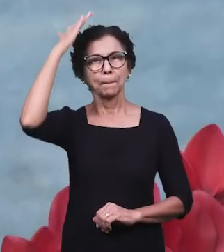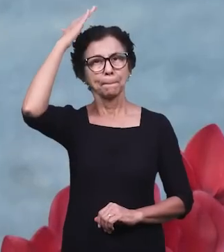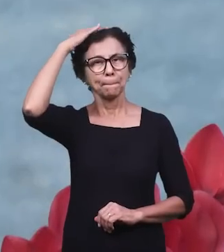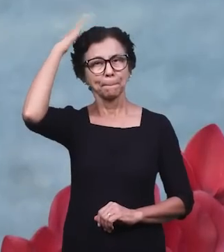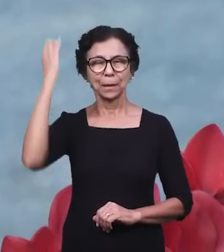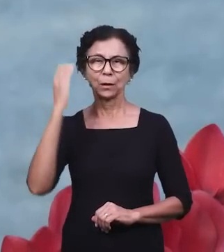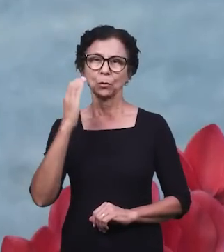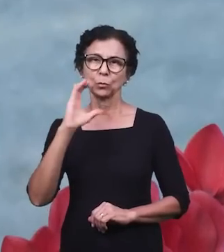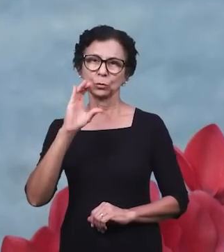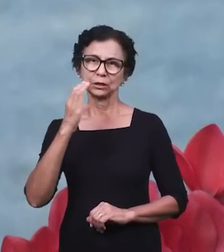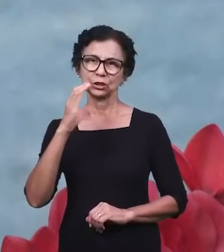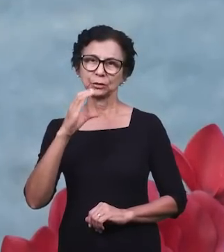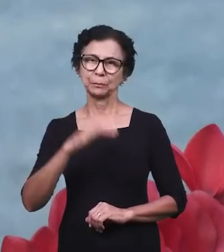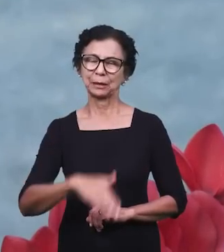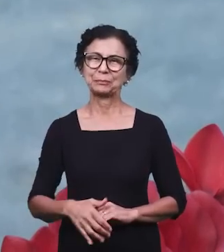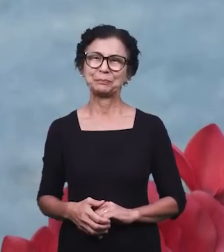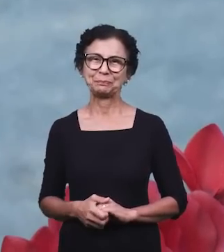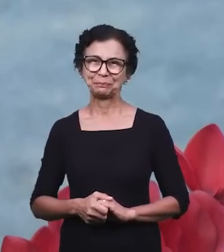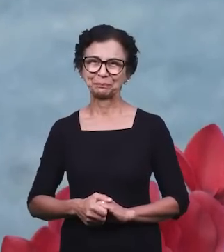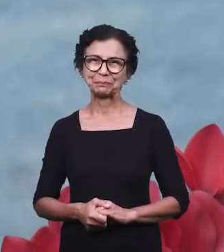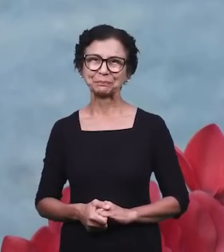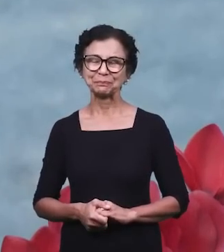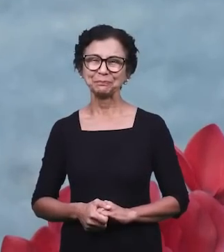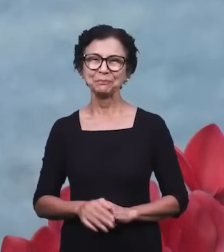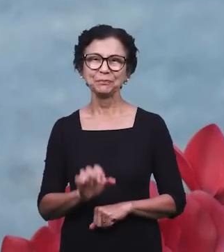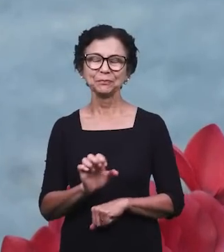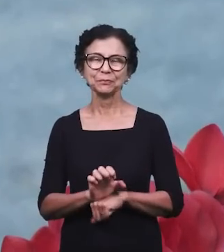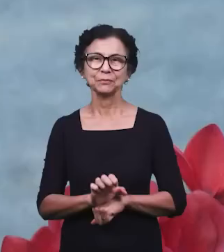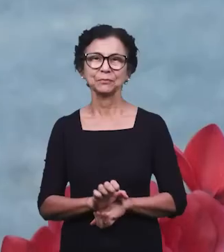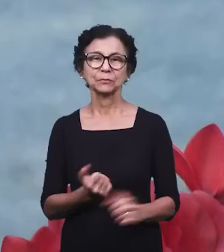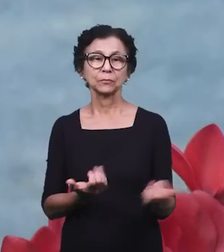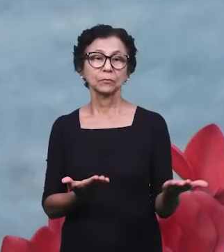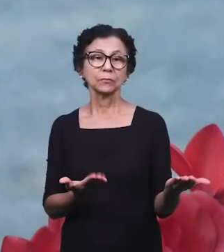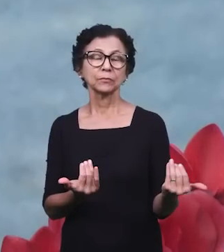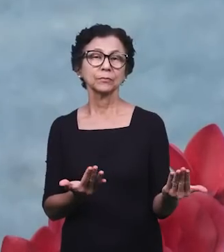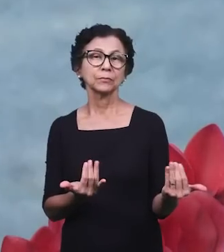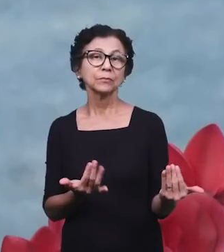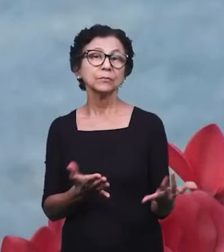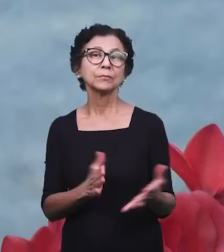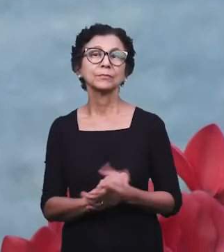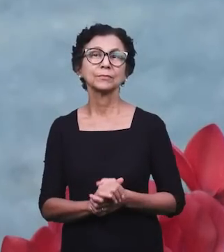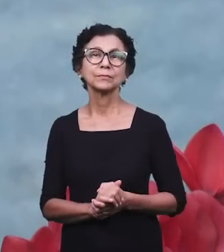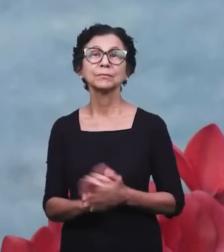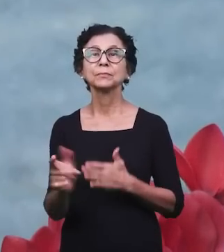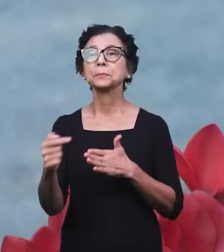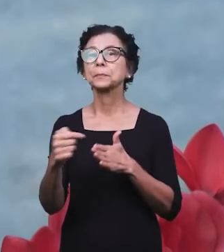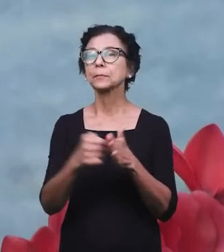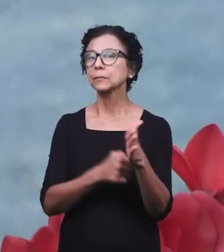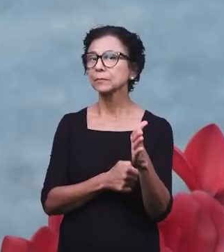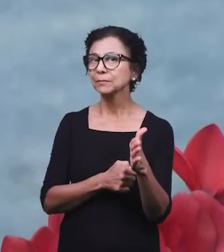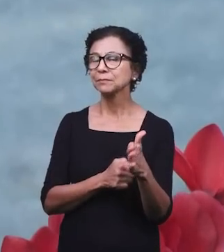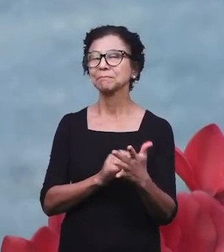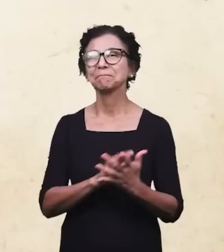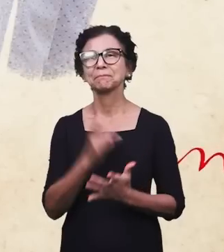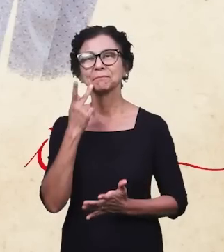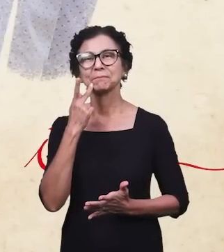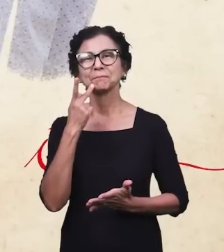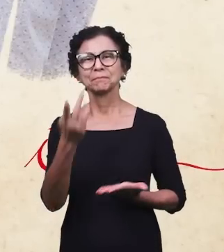um jovem Silvester Dias Quilenato, que vai fazer uma pergunta. Então, fala,